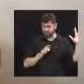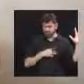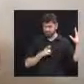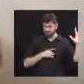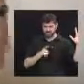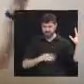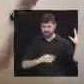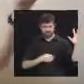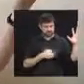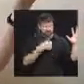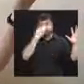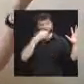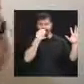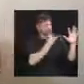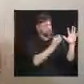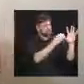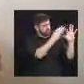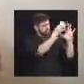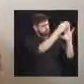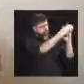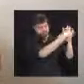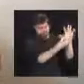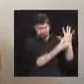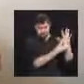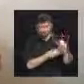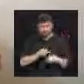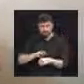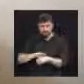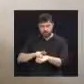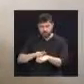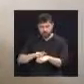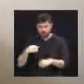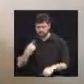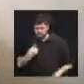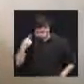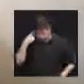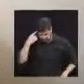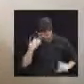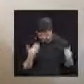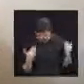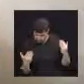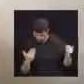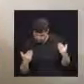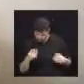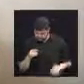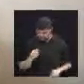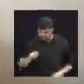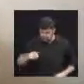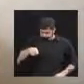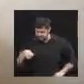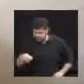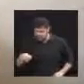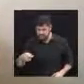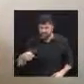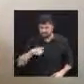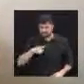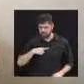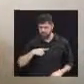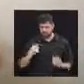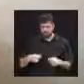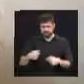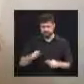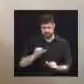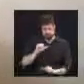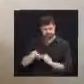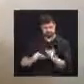coisa que ela vai dar frutos. Então, qualquer doença, pense que seja uma marca que foi feita no seu tronco